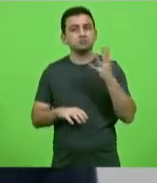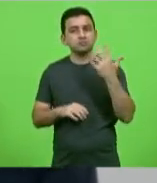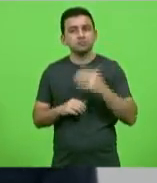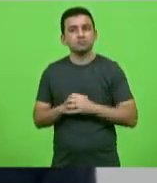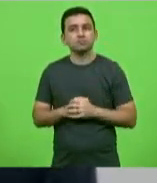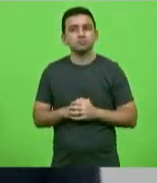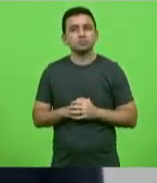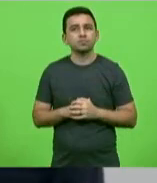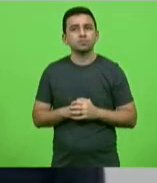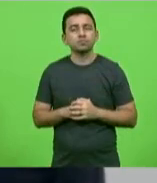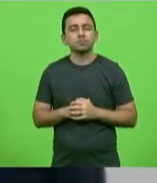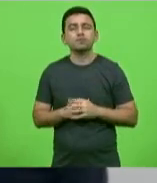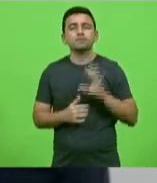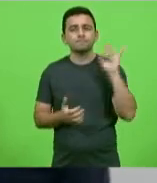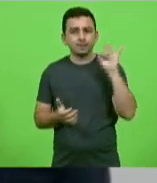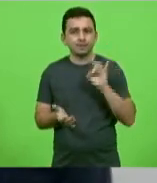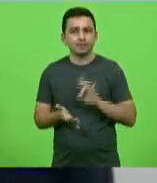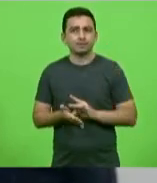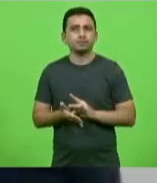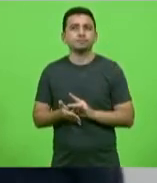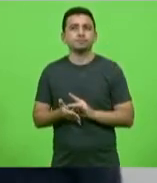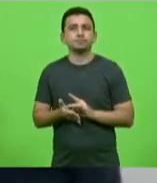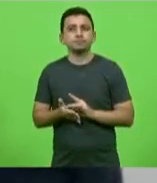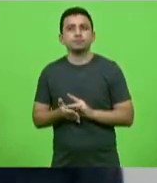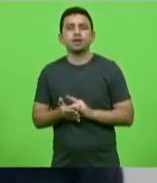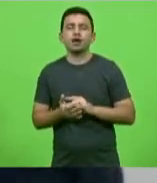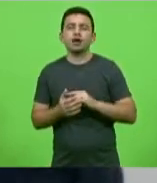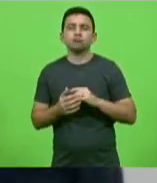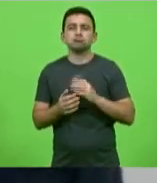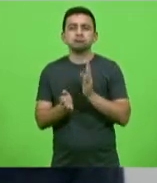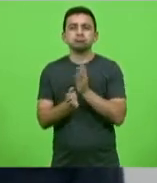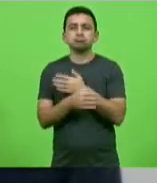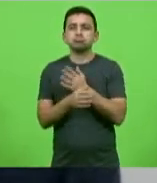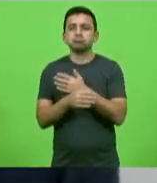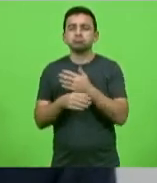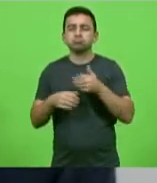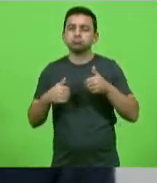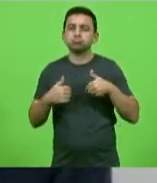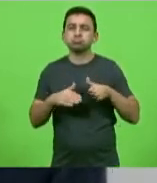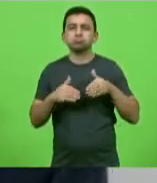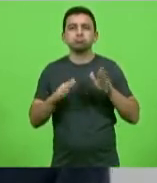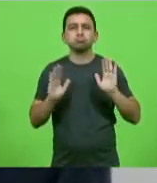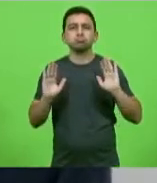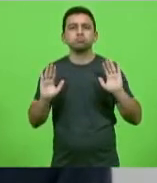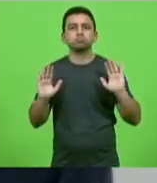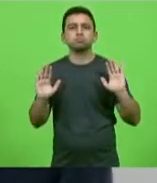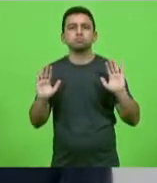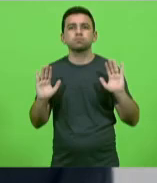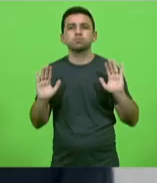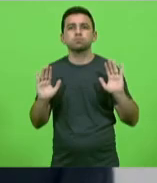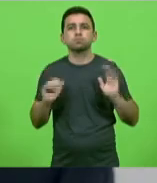possa ter de fato existido uma banalização que, por um motivo ou outro,